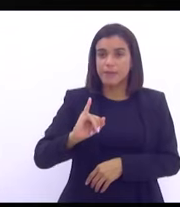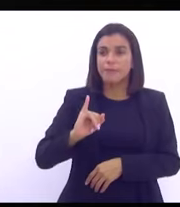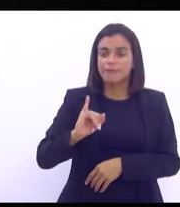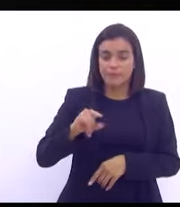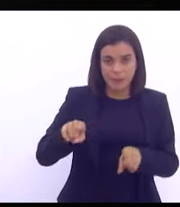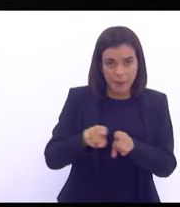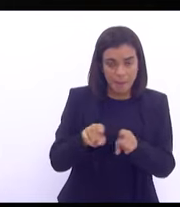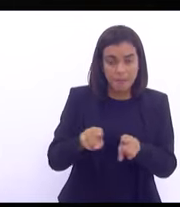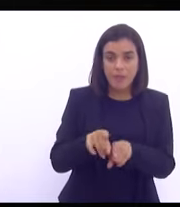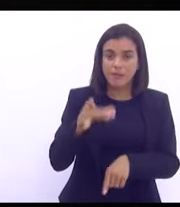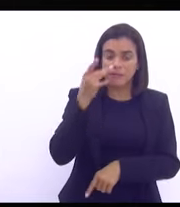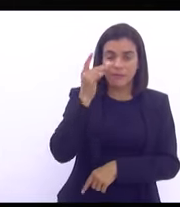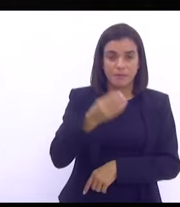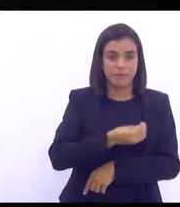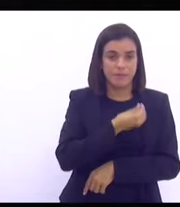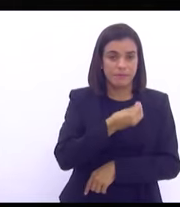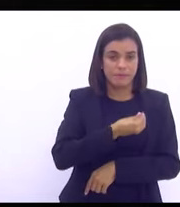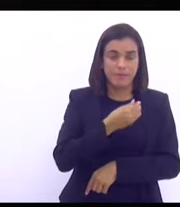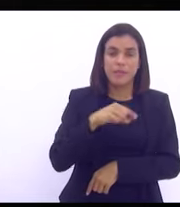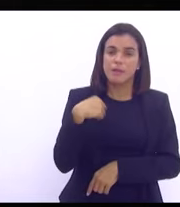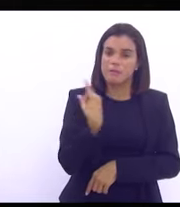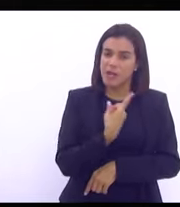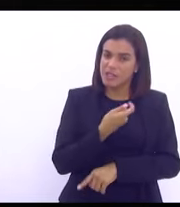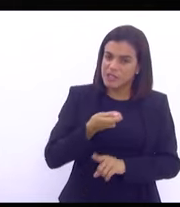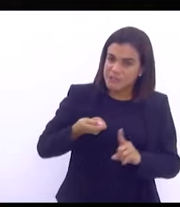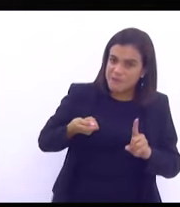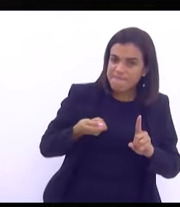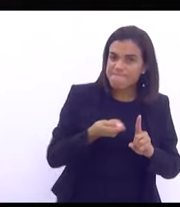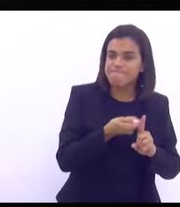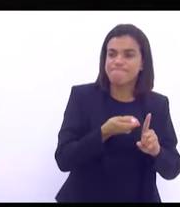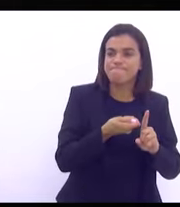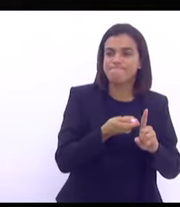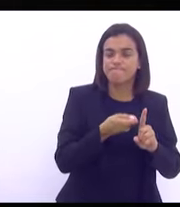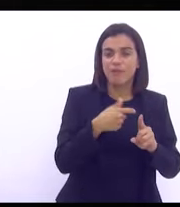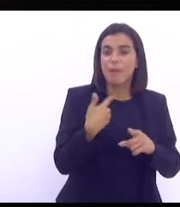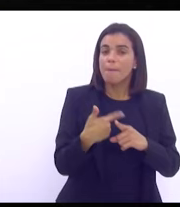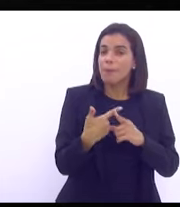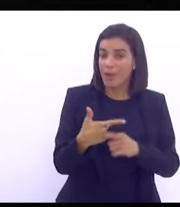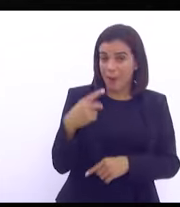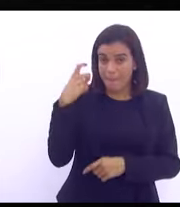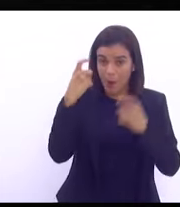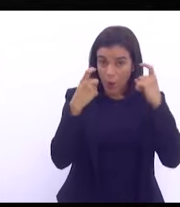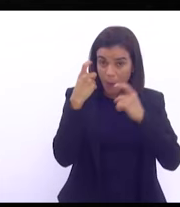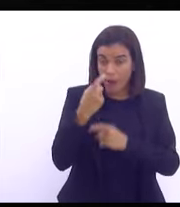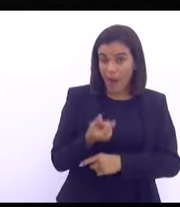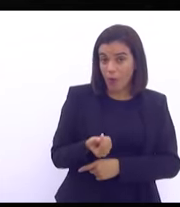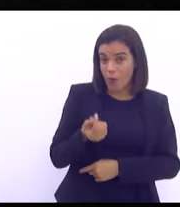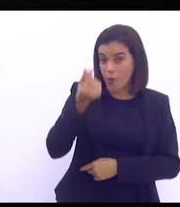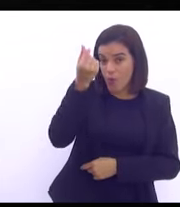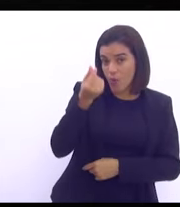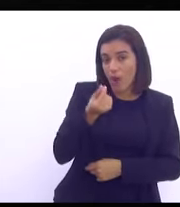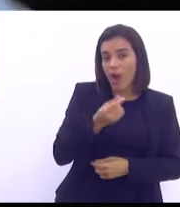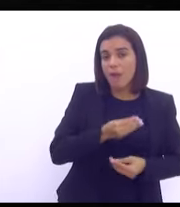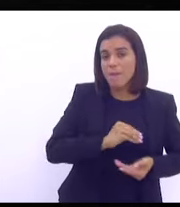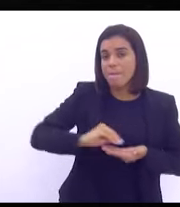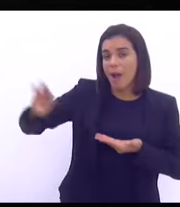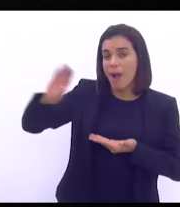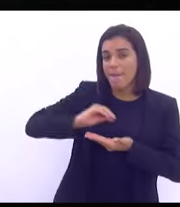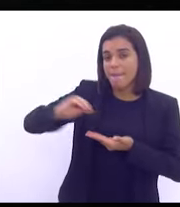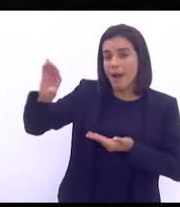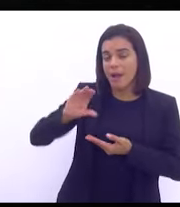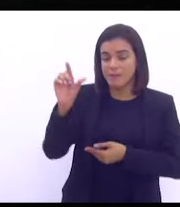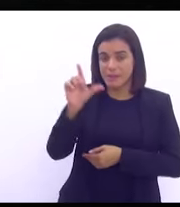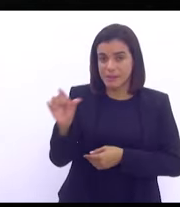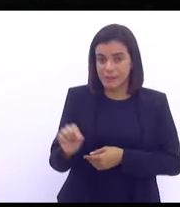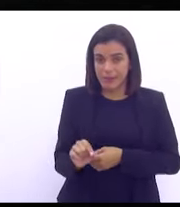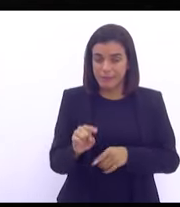que esteja presente, para espremer os representantes dela, porque para dar lucro ela leva para a Itália. Agora, para deixar o povo sofrer,